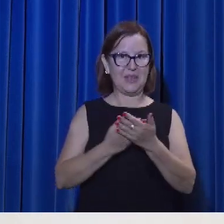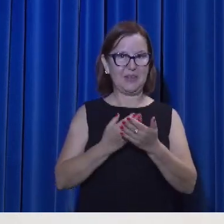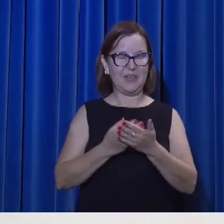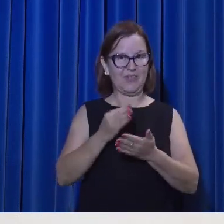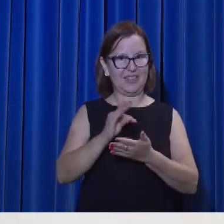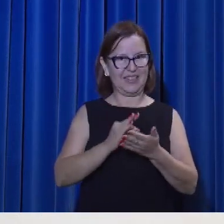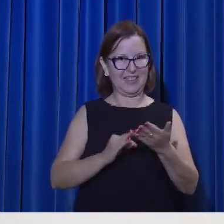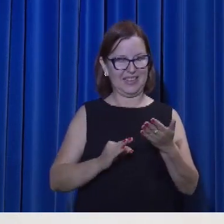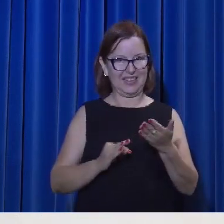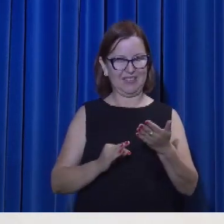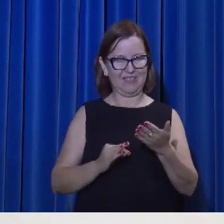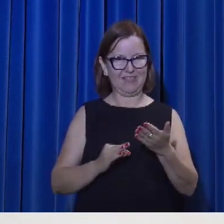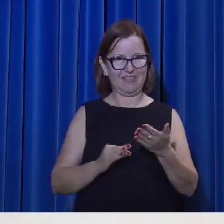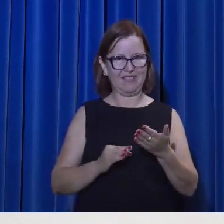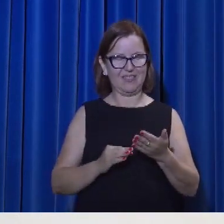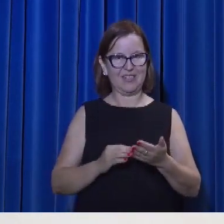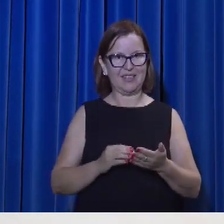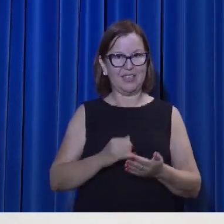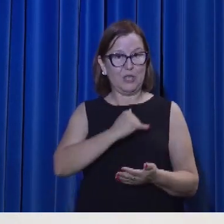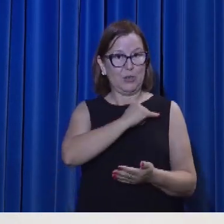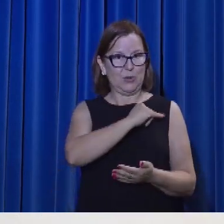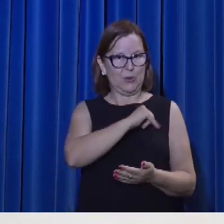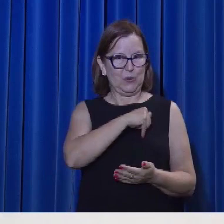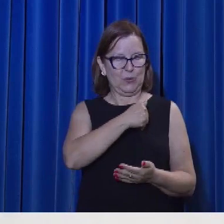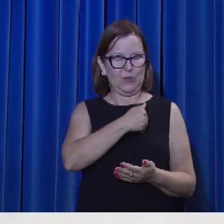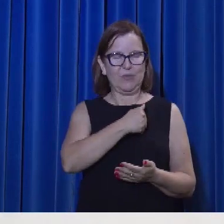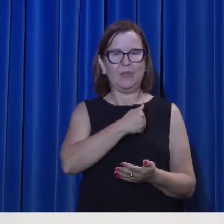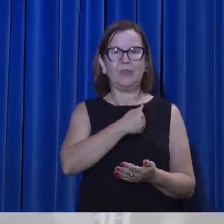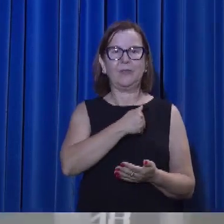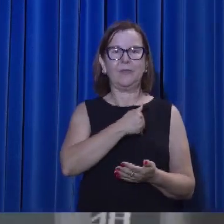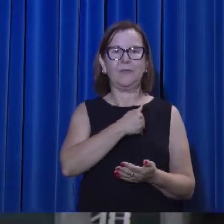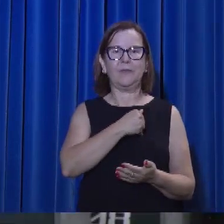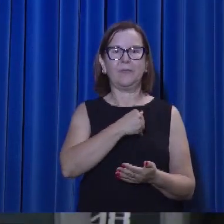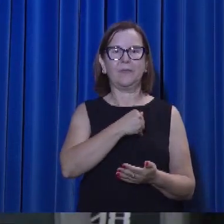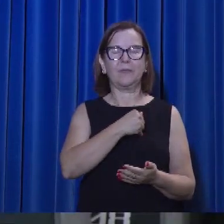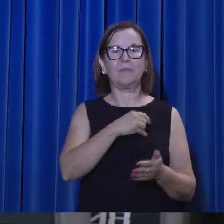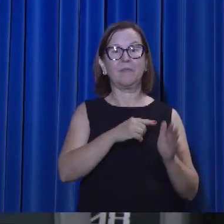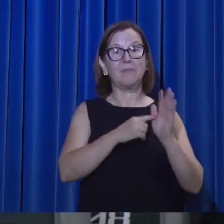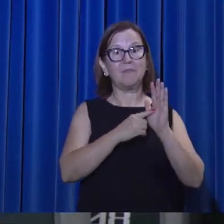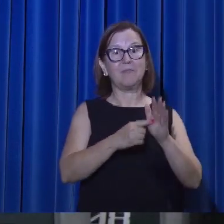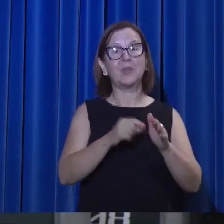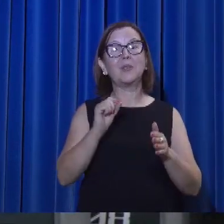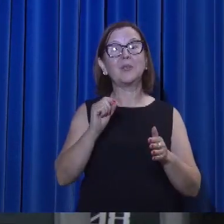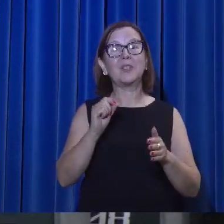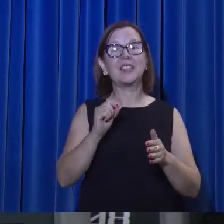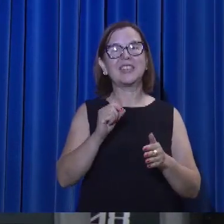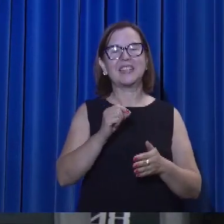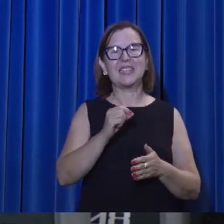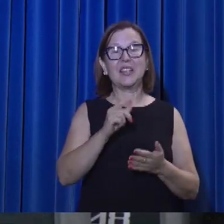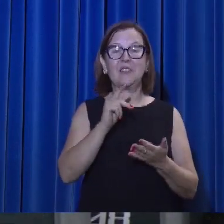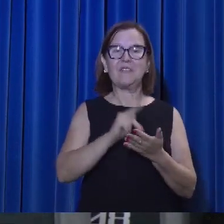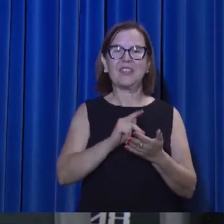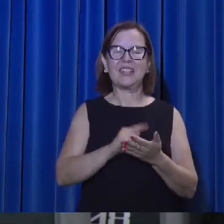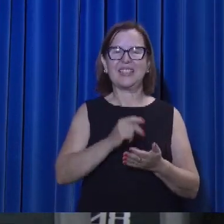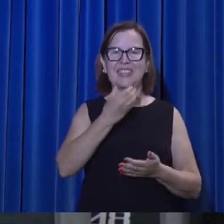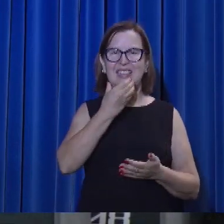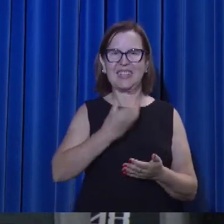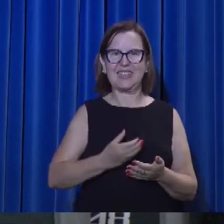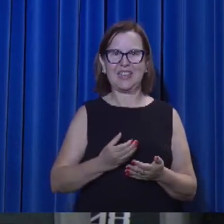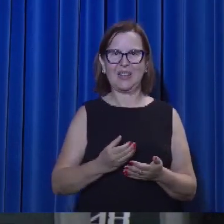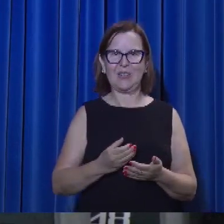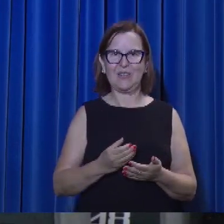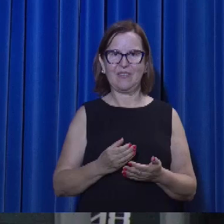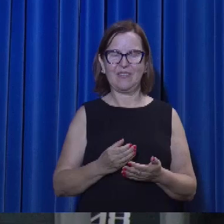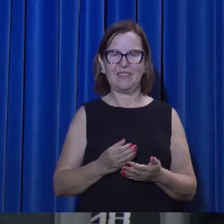onde o evangelista João, o apóstolo João, ele expõe o que é Natal, o que é o verdadeiro Natal, em 14